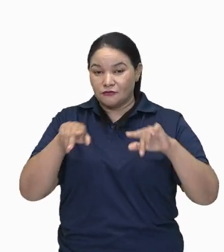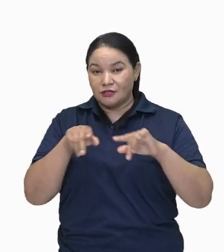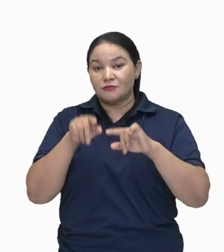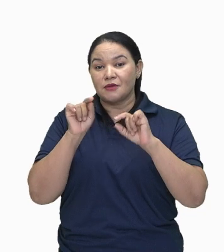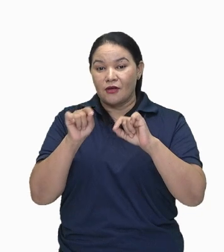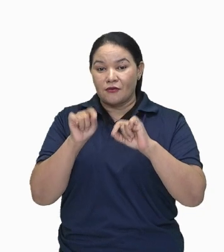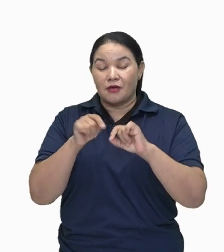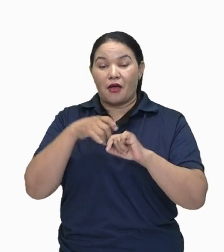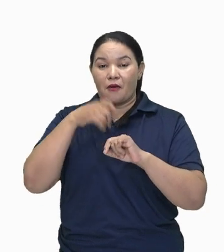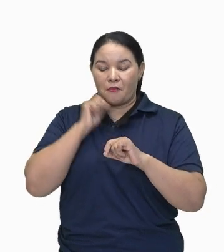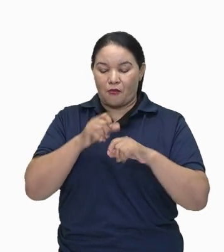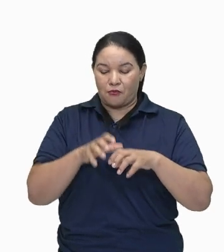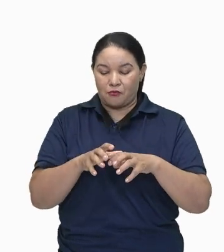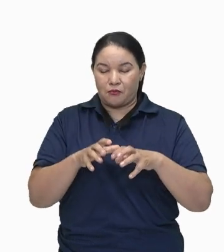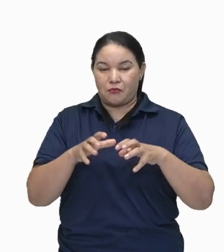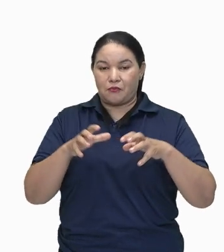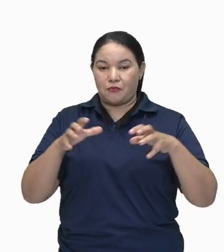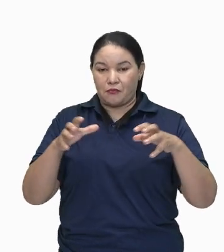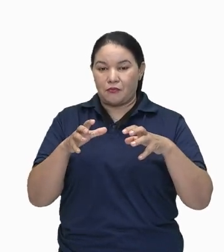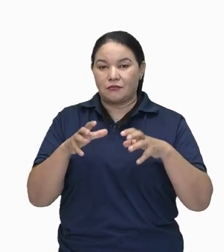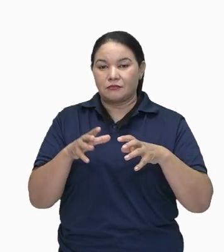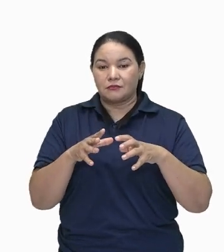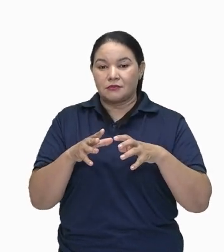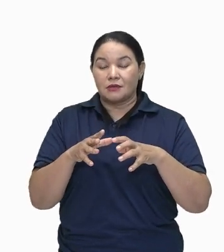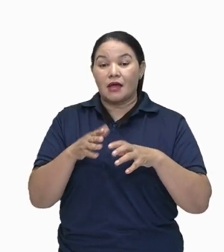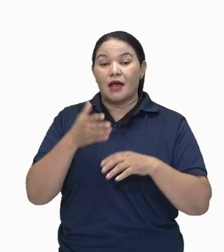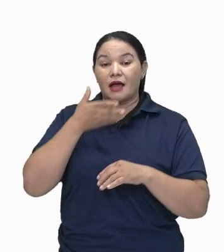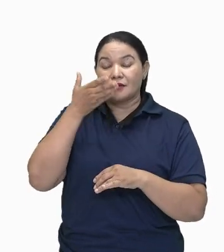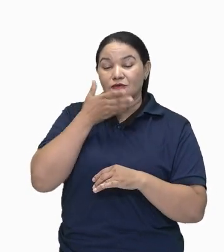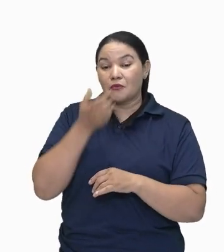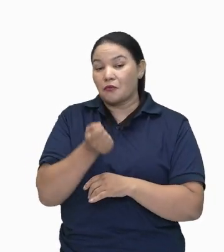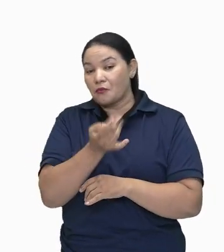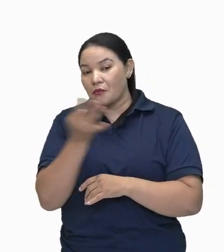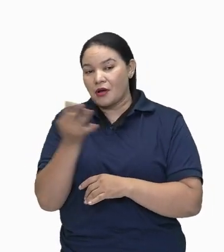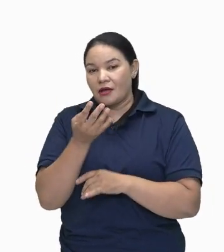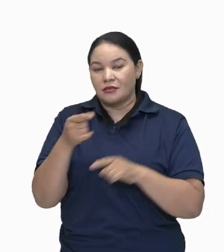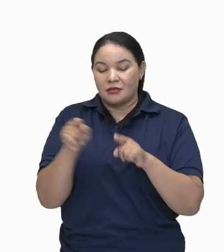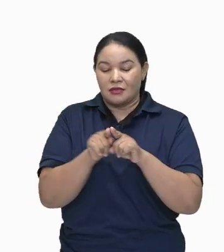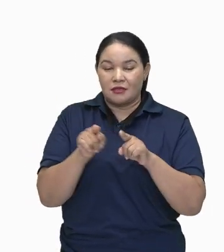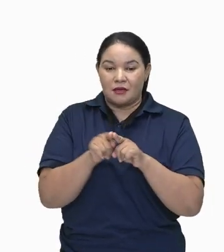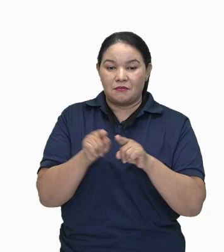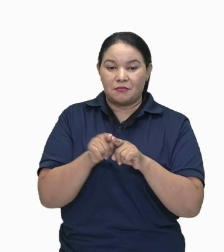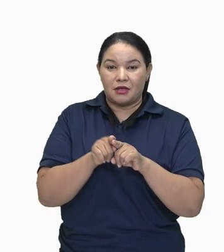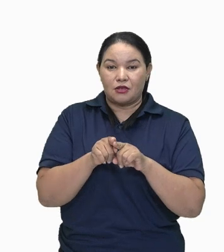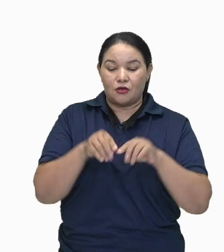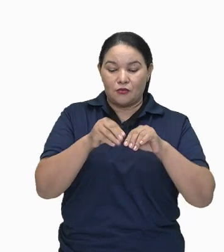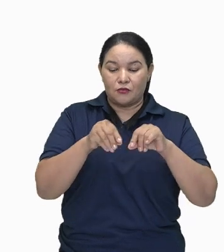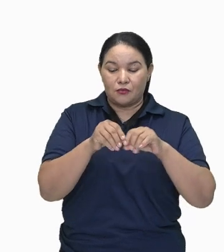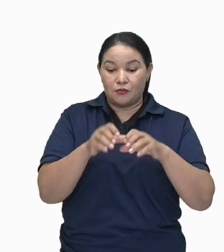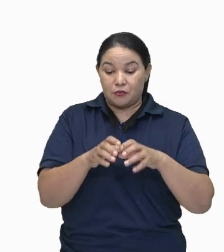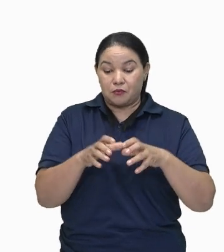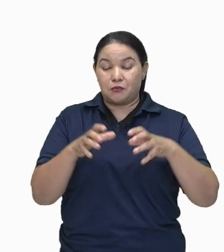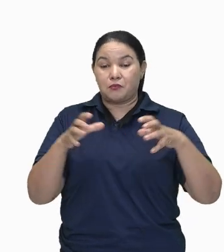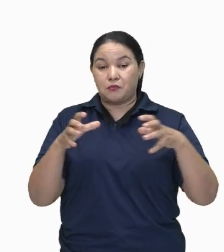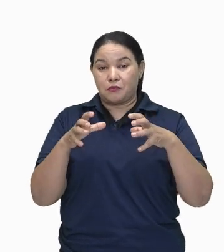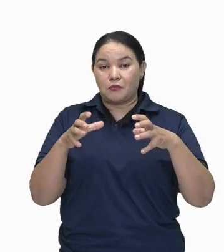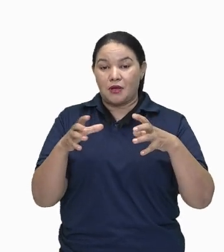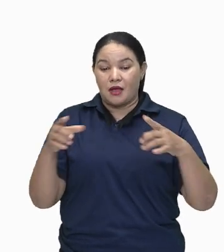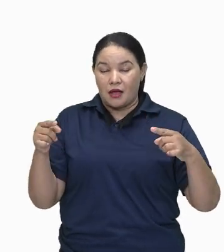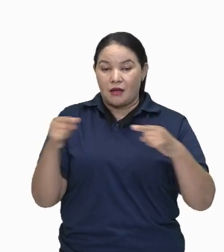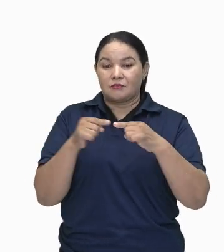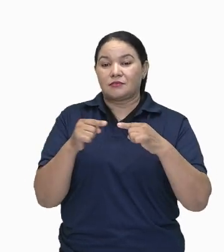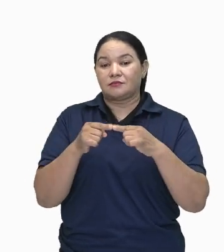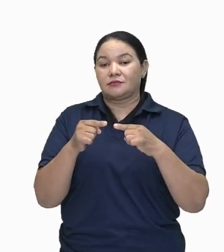Então, essa quantidade de açúcar que o fermento consome e a quantidade de